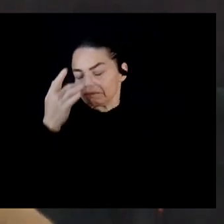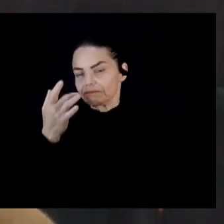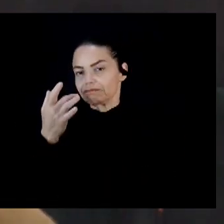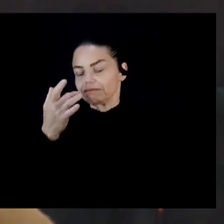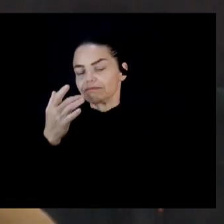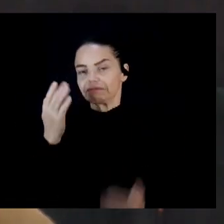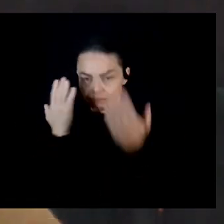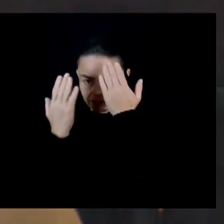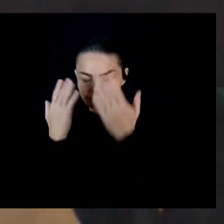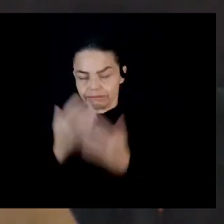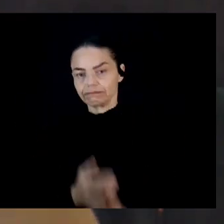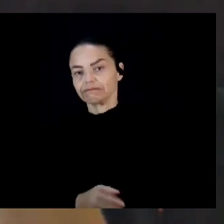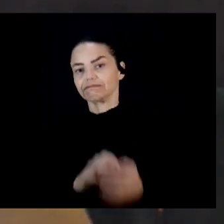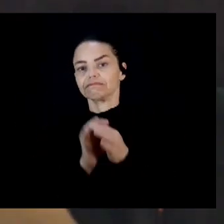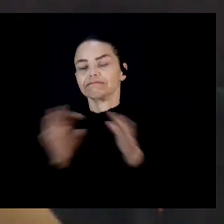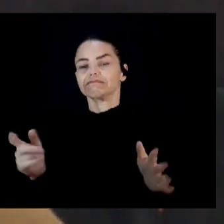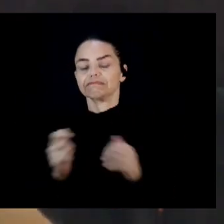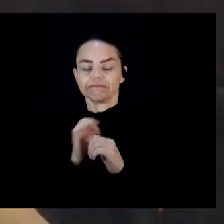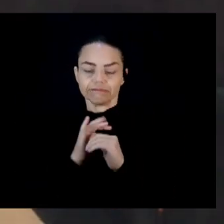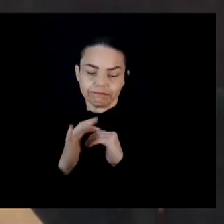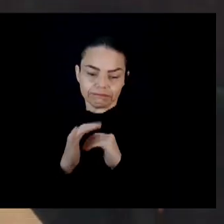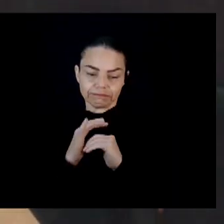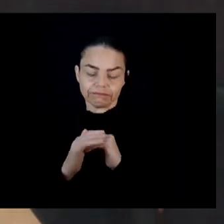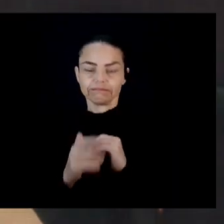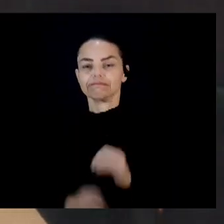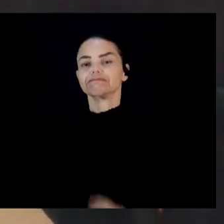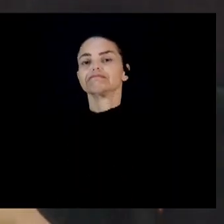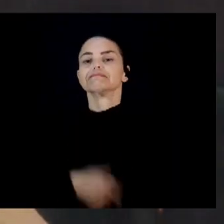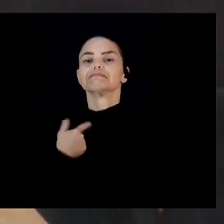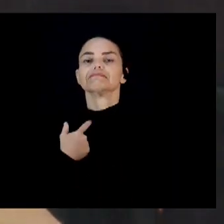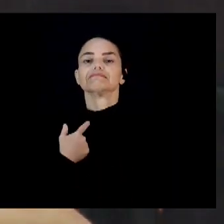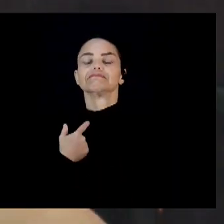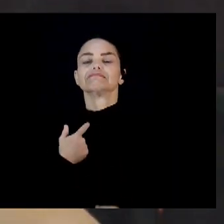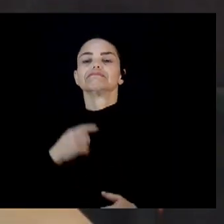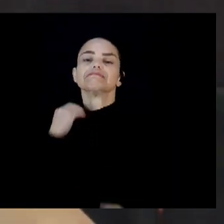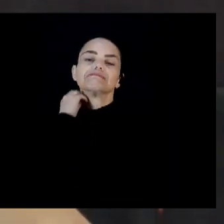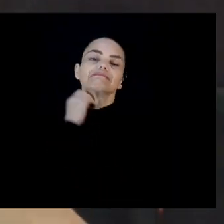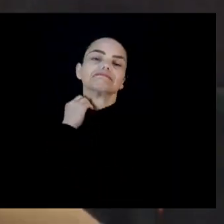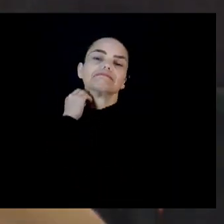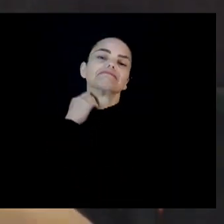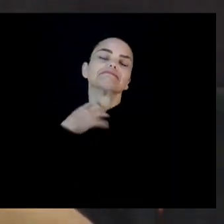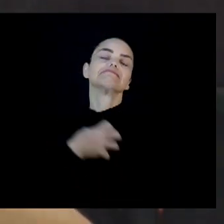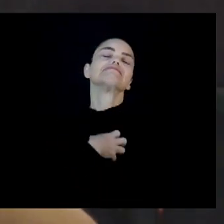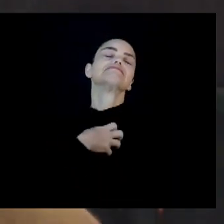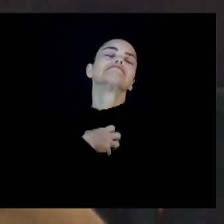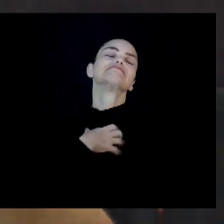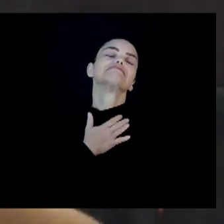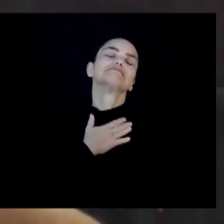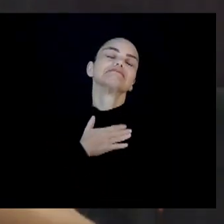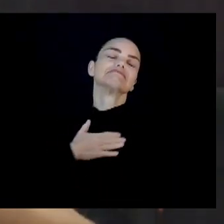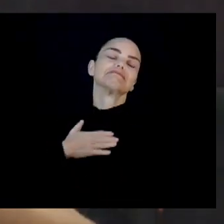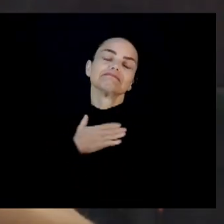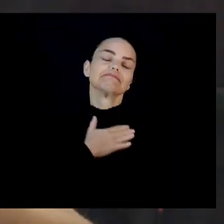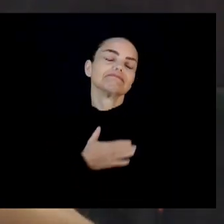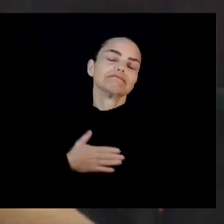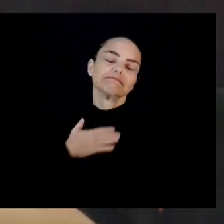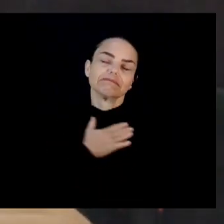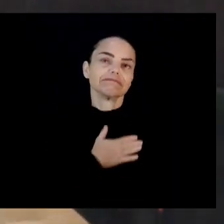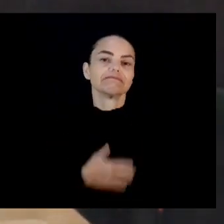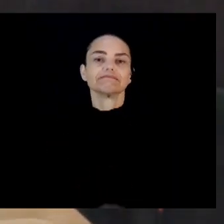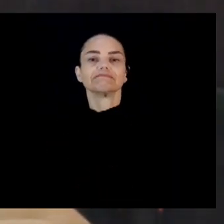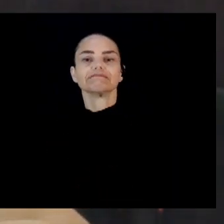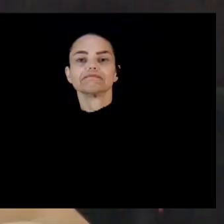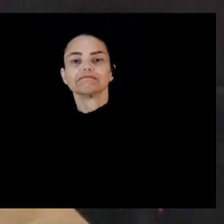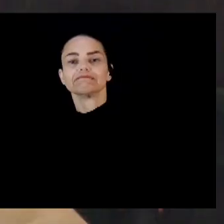libera serotonina, endorfina e vários outros hormônios que fazem com que a gente sinta esse prazer em estar ali efetuando aquela atividade